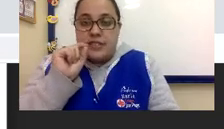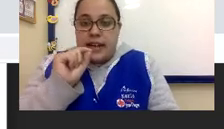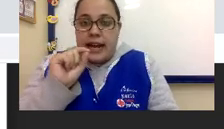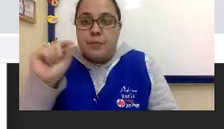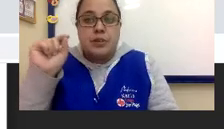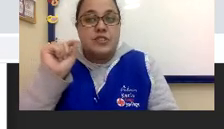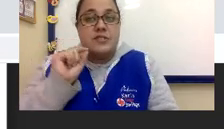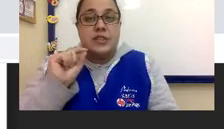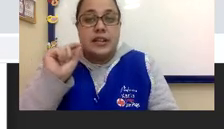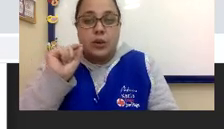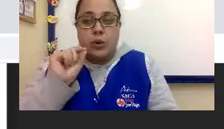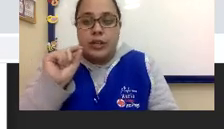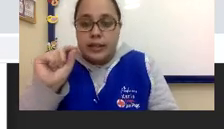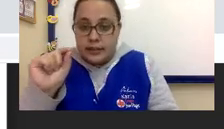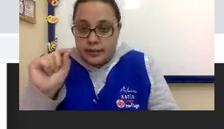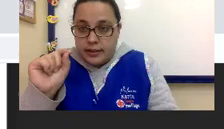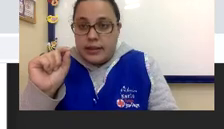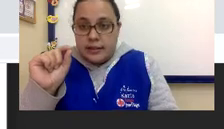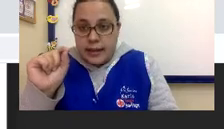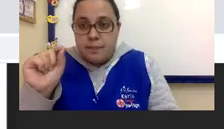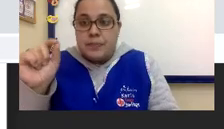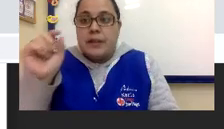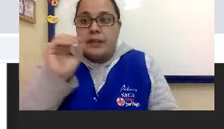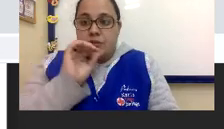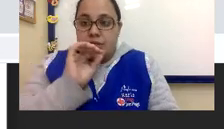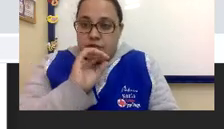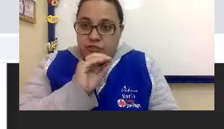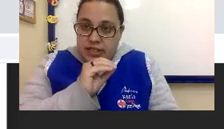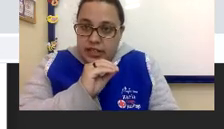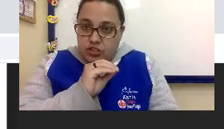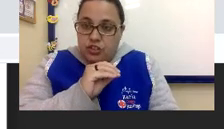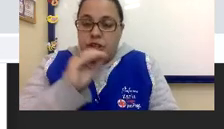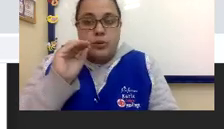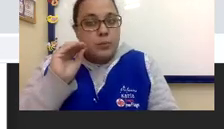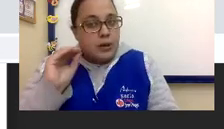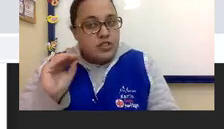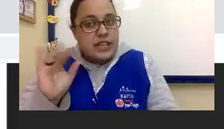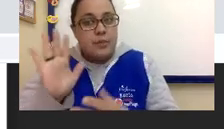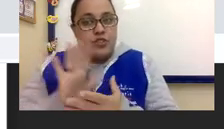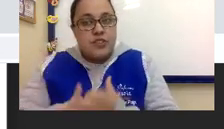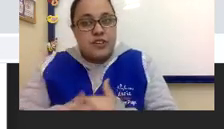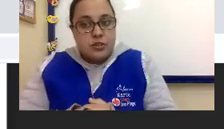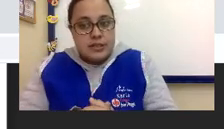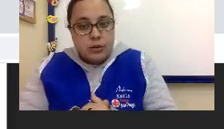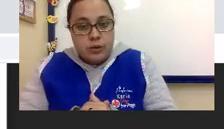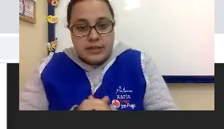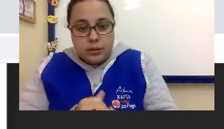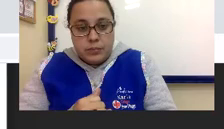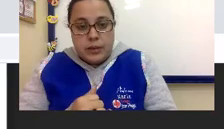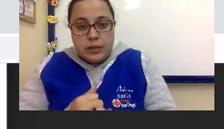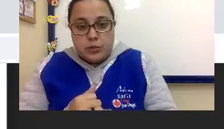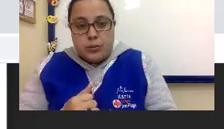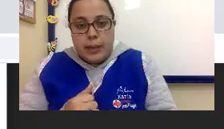elas via Skype, porque vocês vão ter que colorir, né? Então, vocês vão fazer aí direitinho, numa aula de Skype a gente faz toda essa